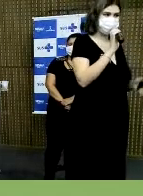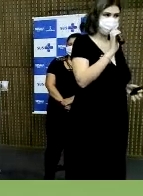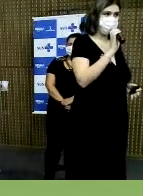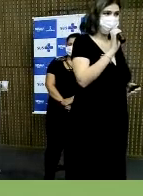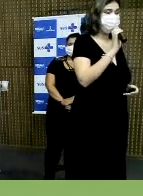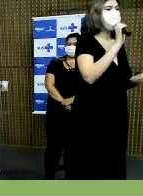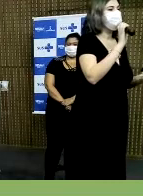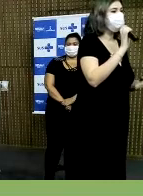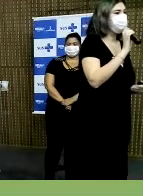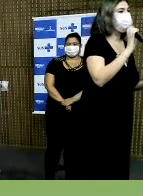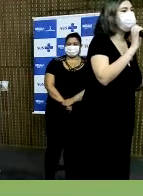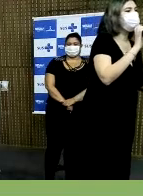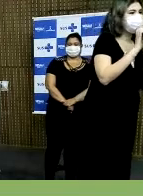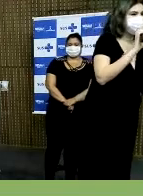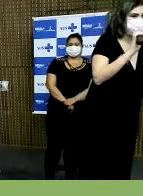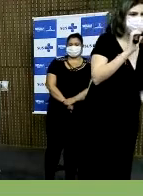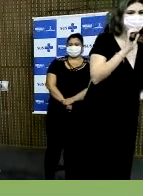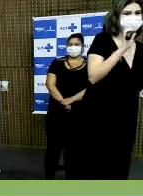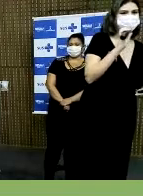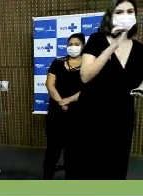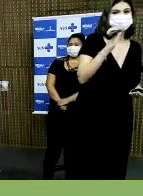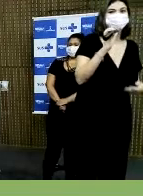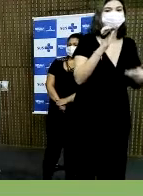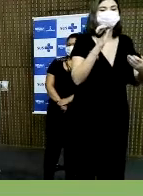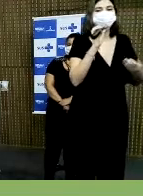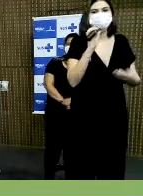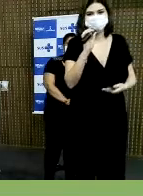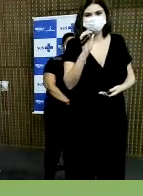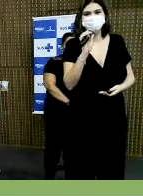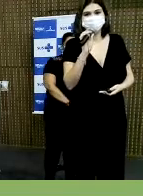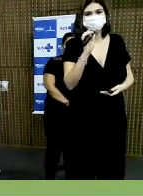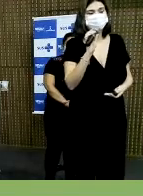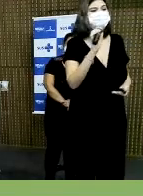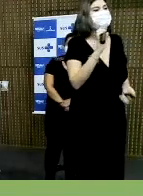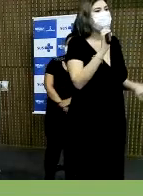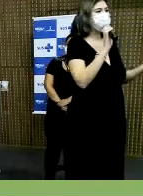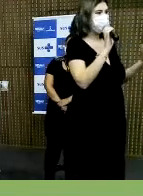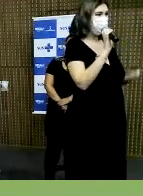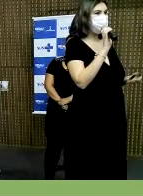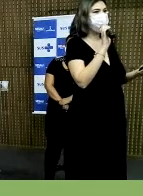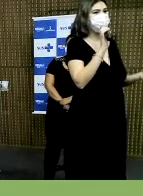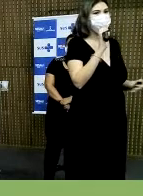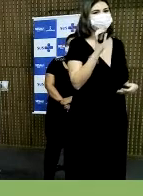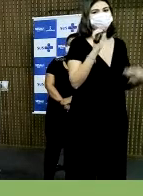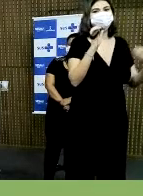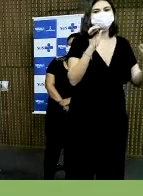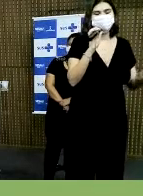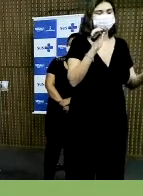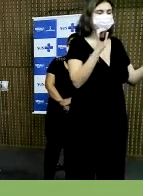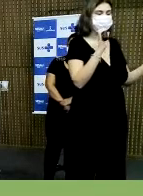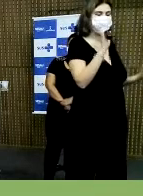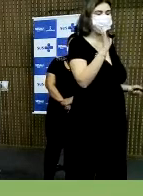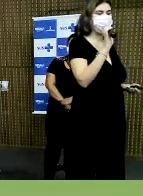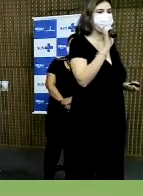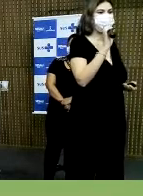10 pessoas, nós já referenciamos para as unidades que tinham iniciado esse programa, mas agora nós já começamos a iniciar